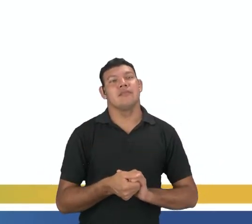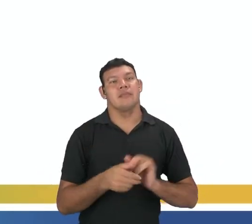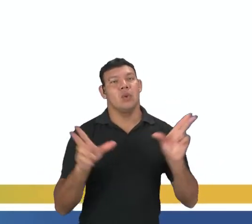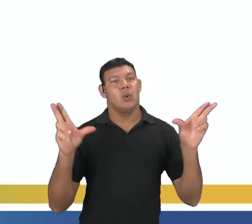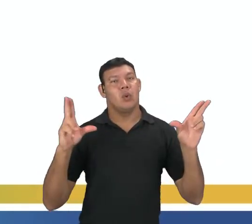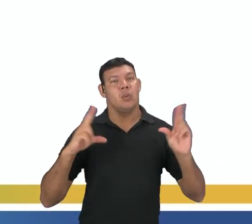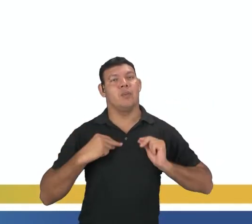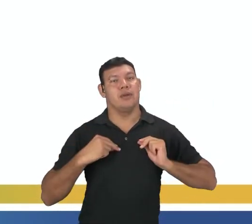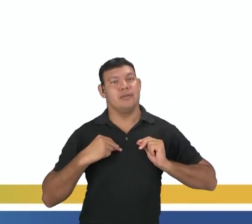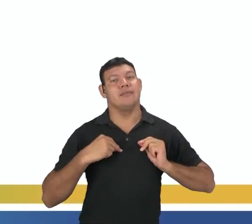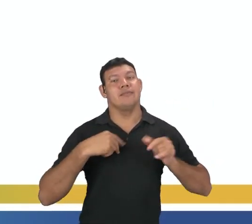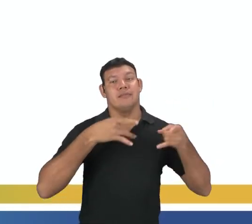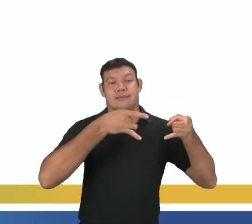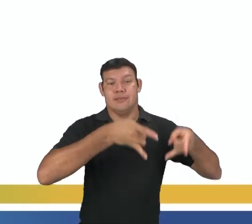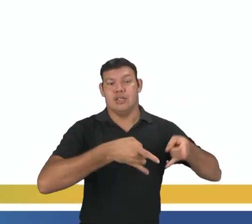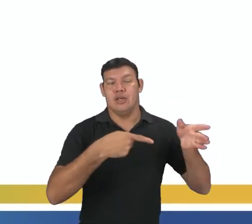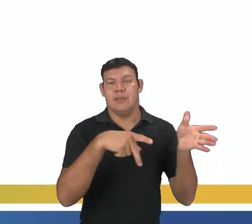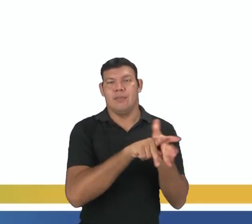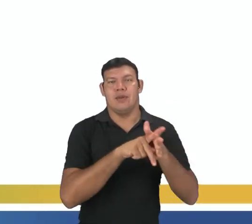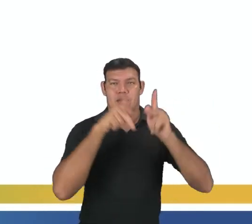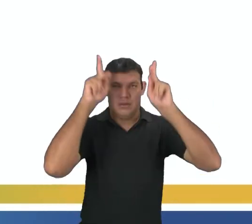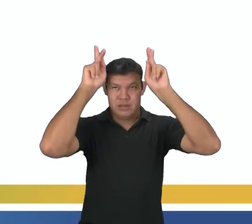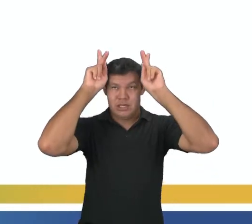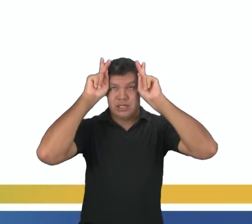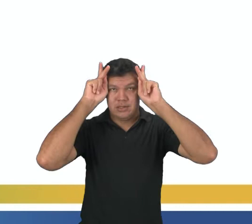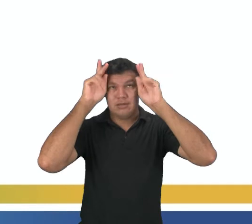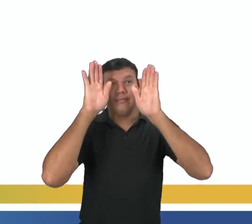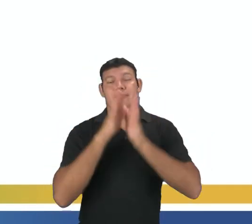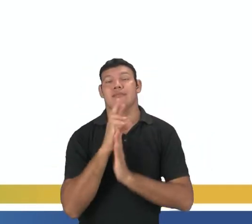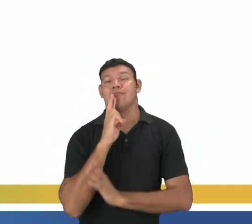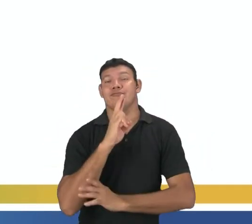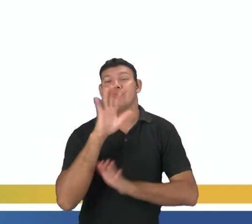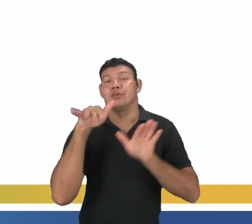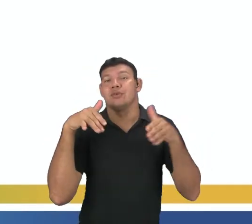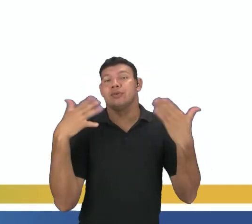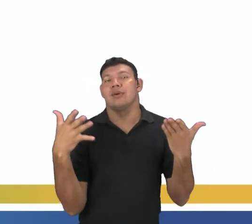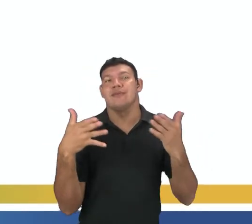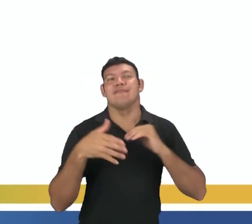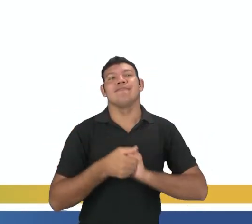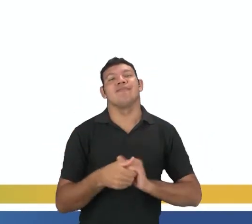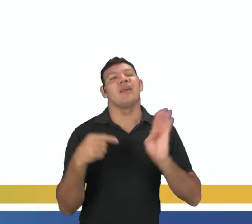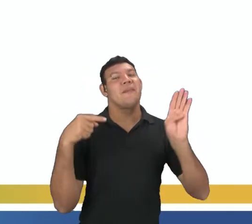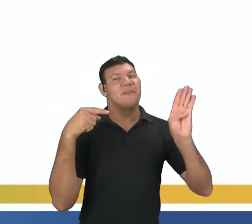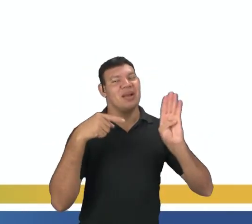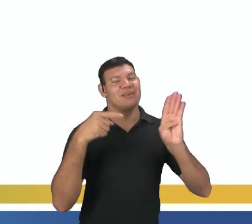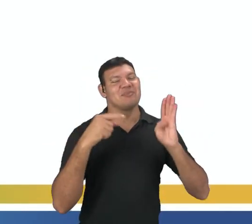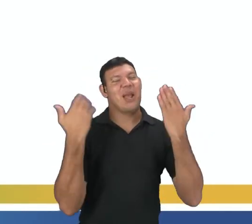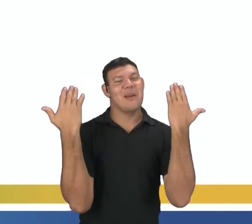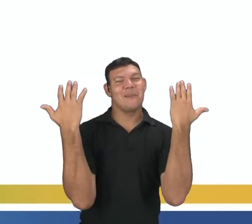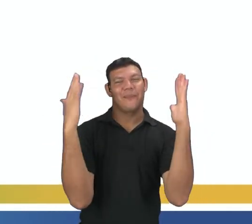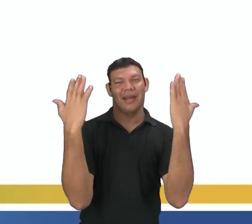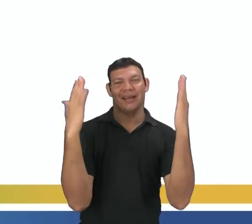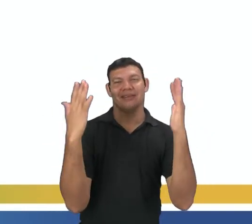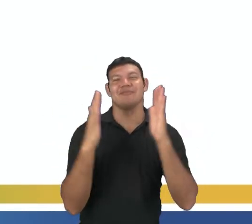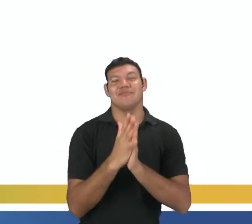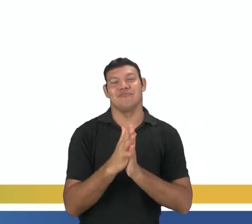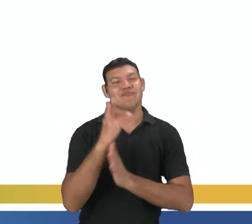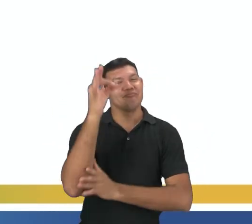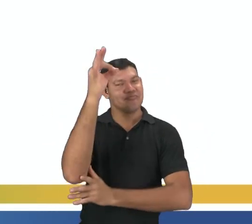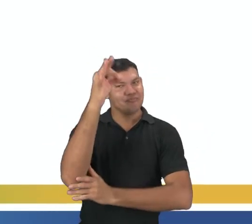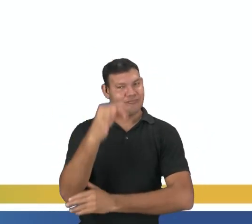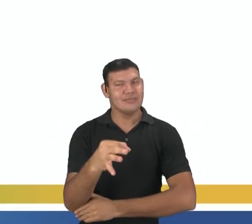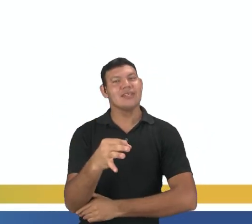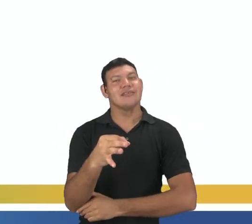de princesa? Também não, né? Então, nossa alternativa só pode ser a letra B. Muito bem. Acertou